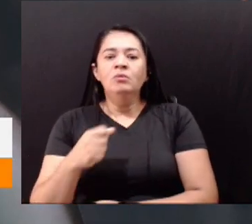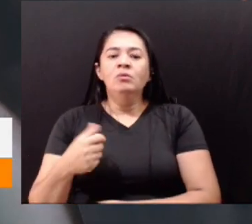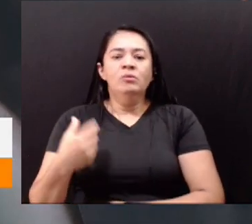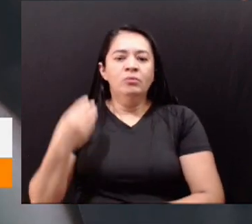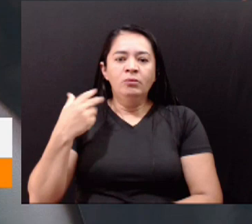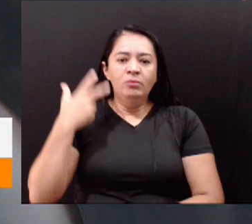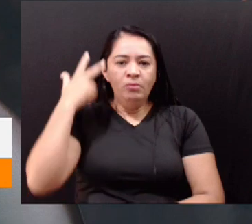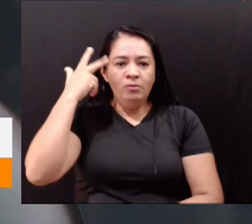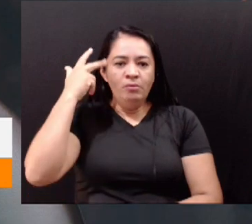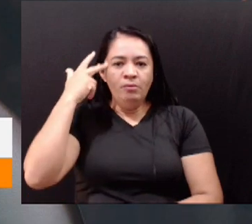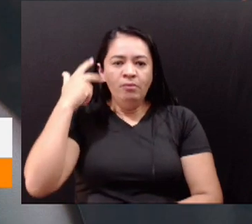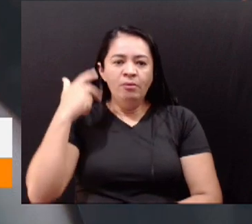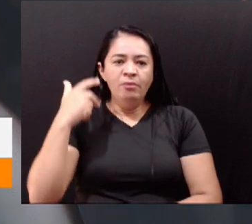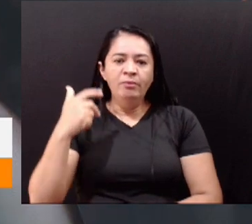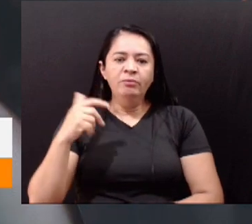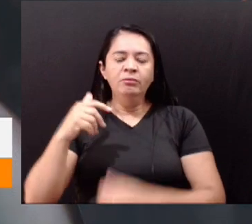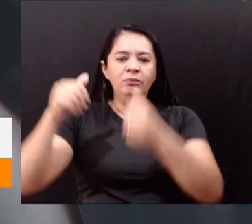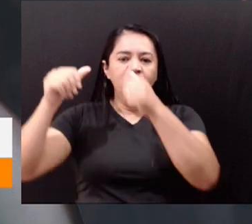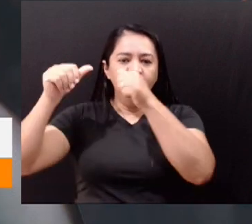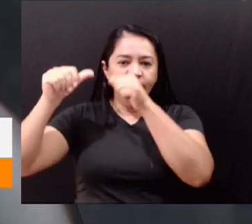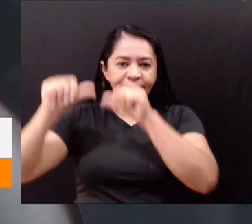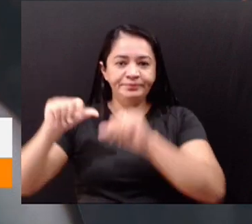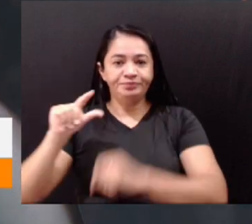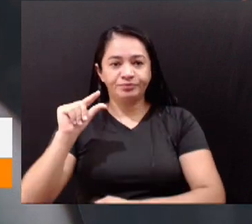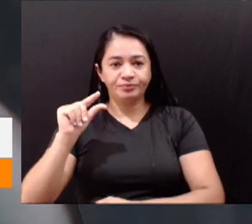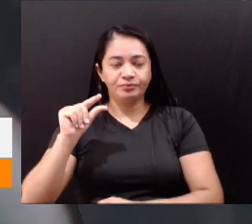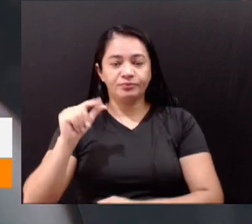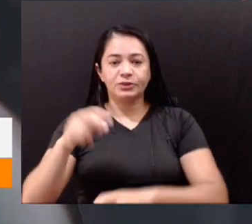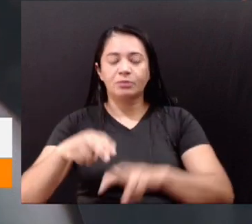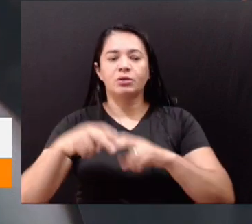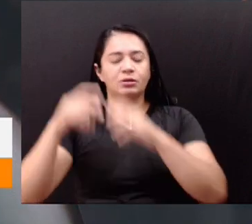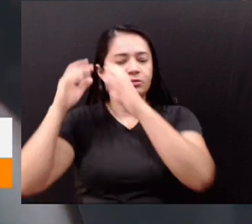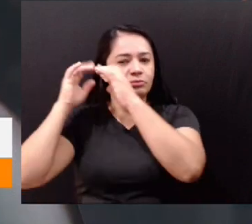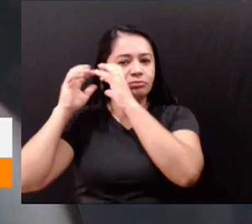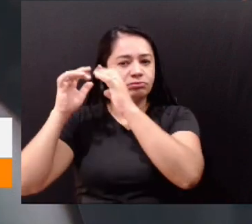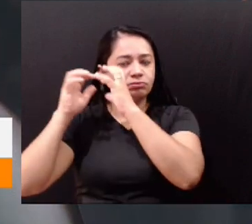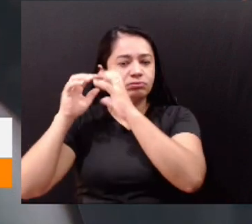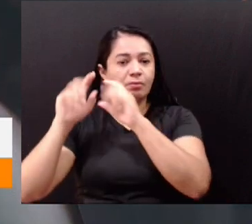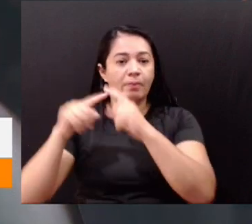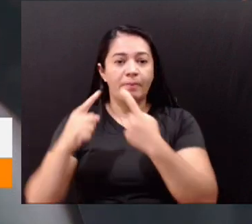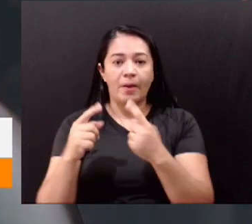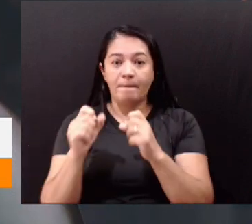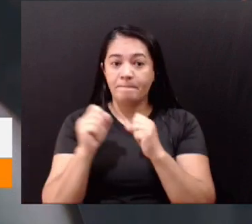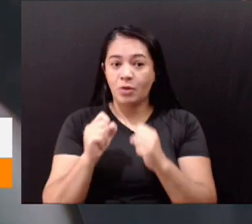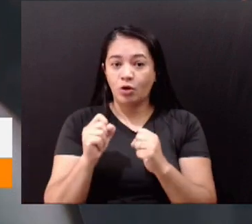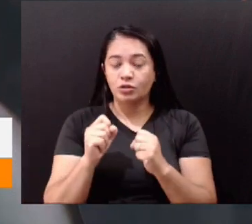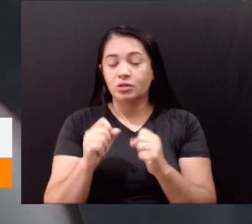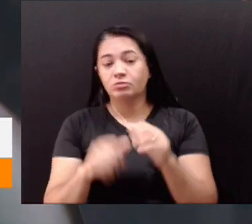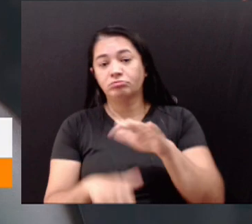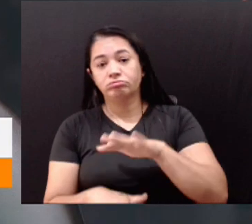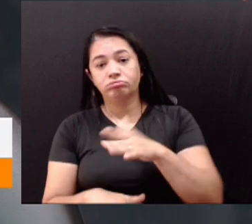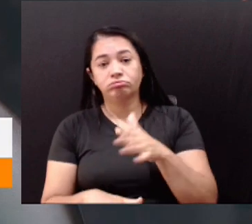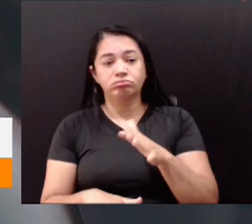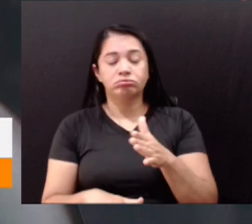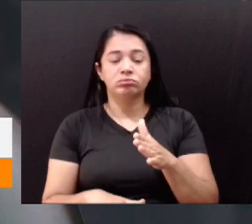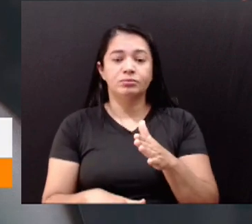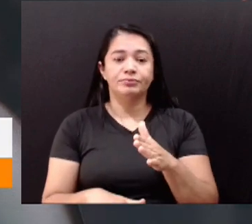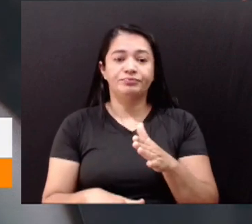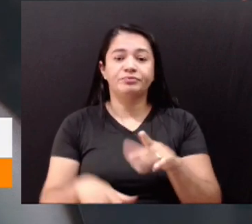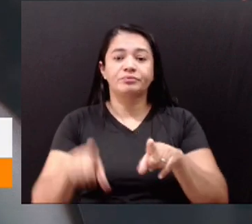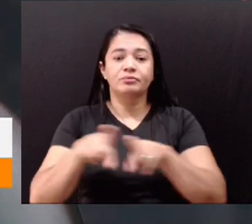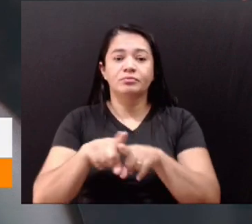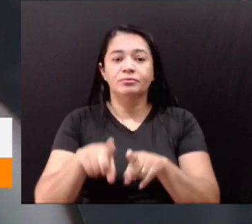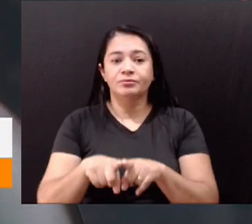uma queda nas funções cognitivas, mas isso pode ser maior ou menor, também devido a